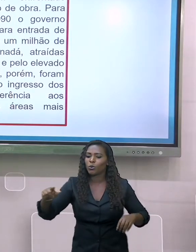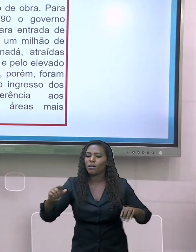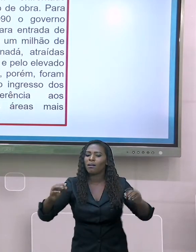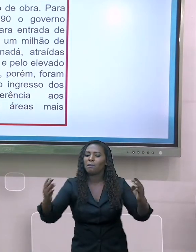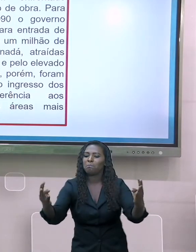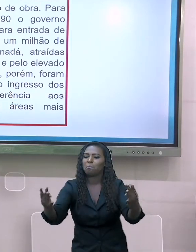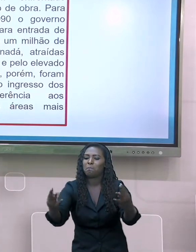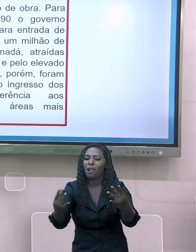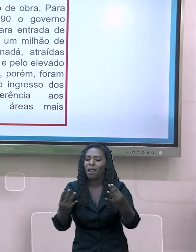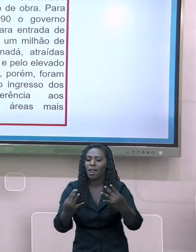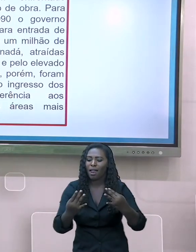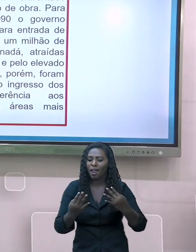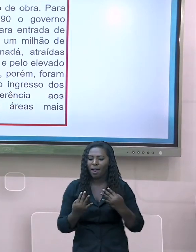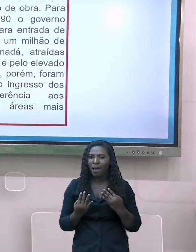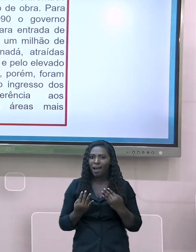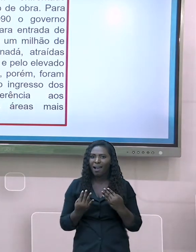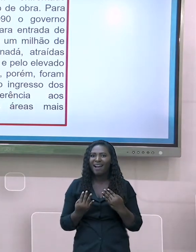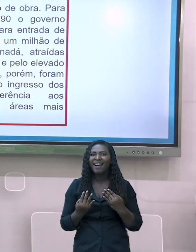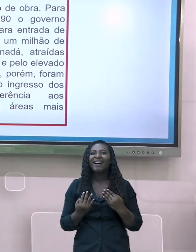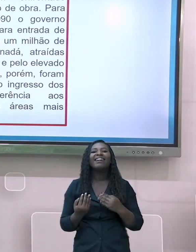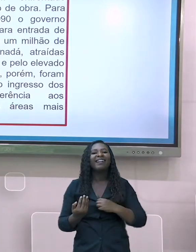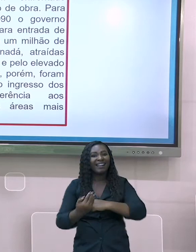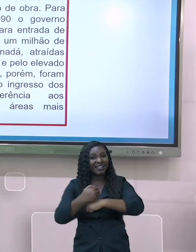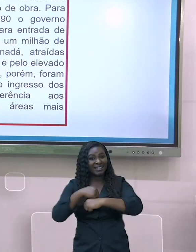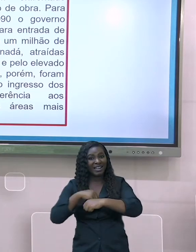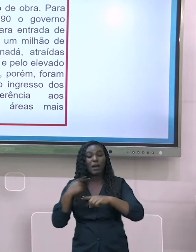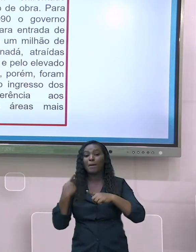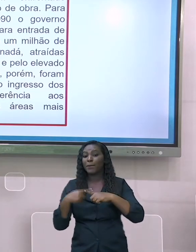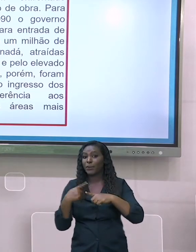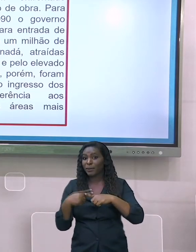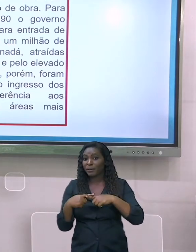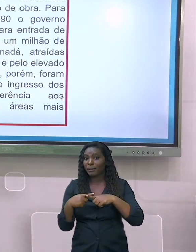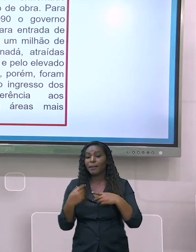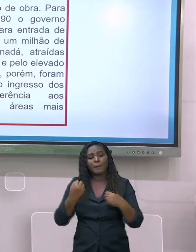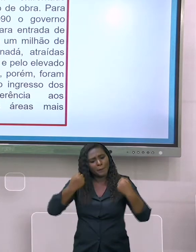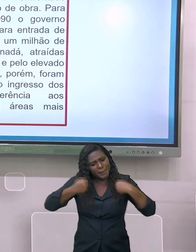mais velha e ainda continuam tendo poucos filhos.